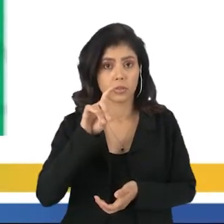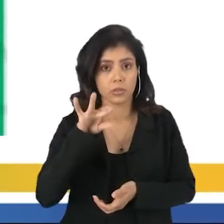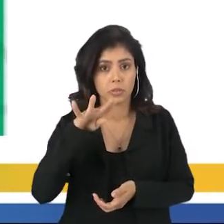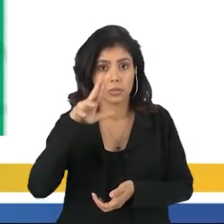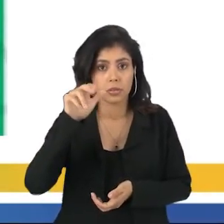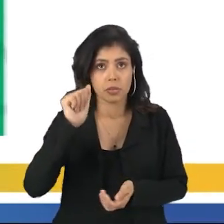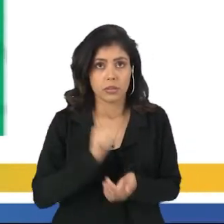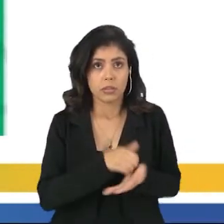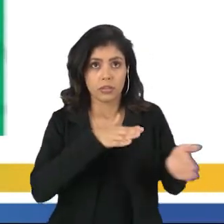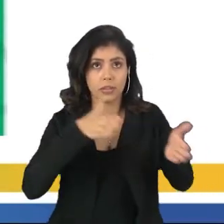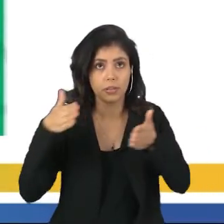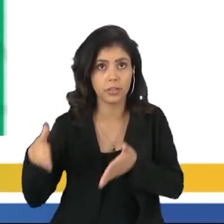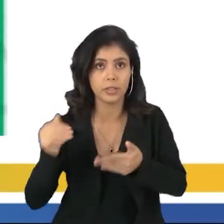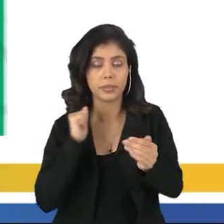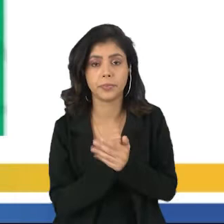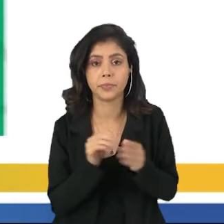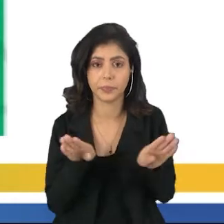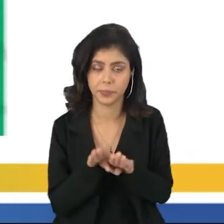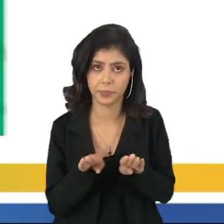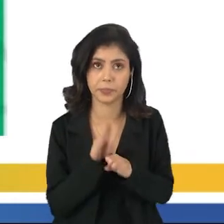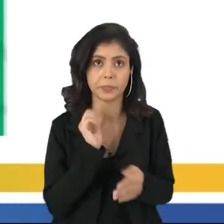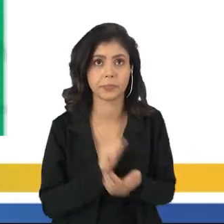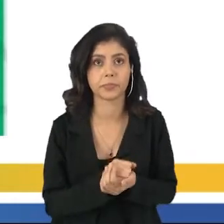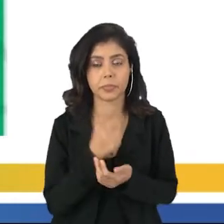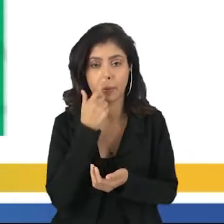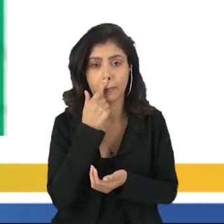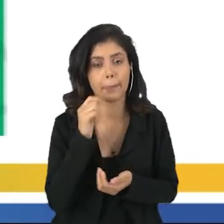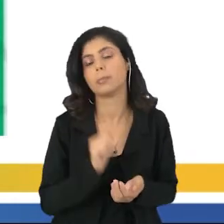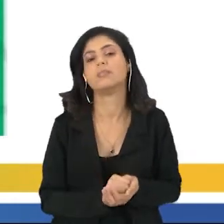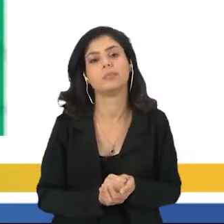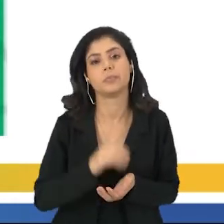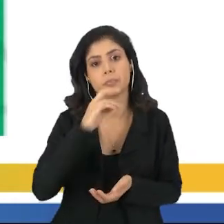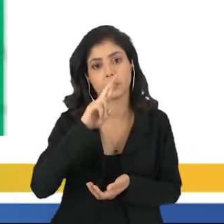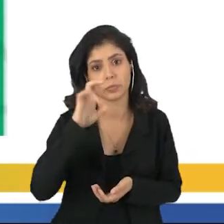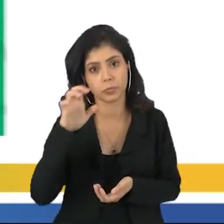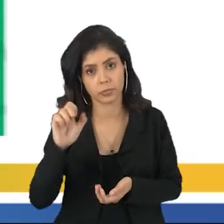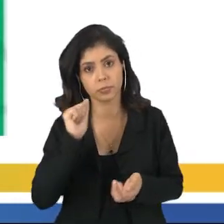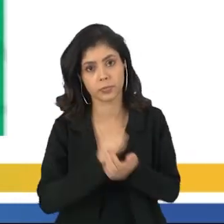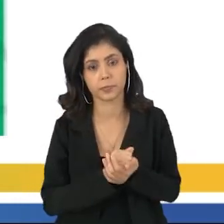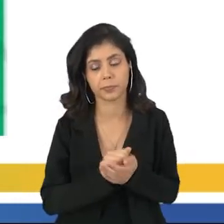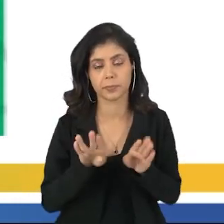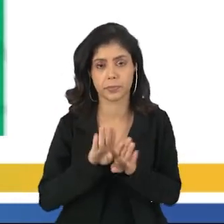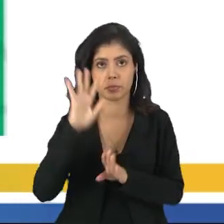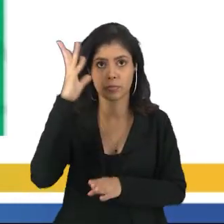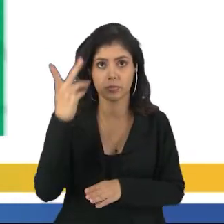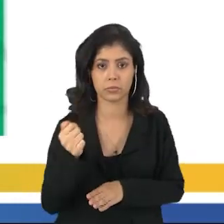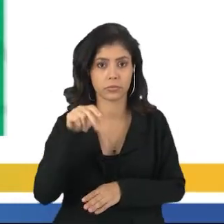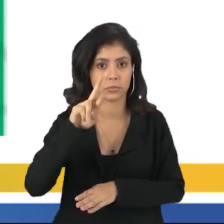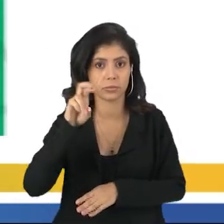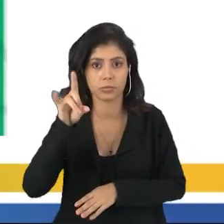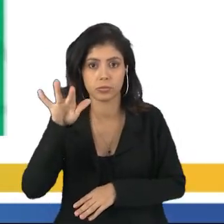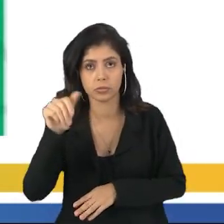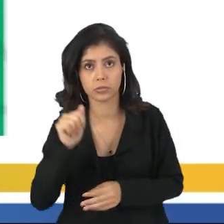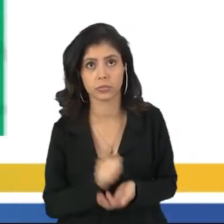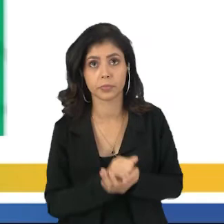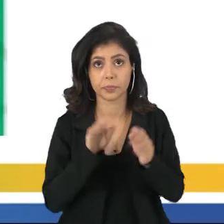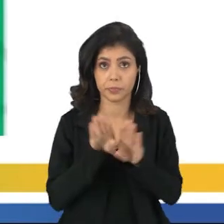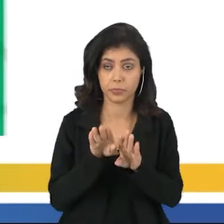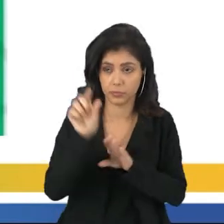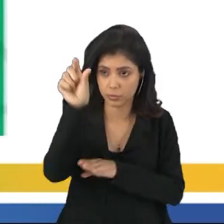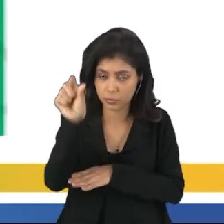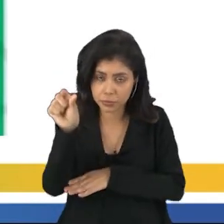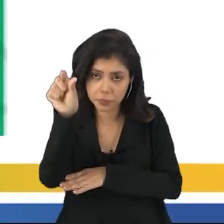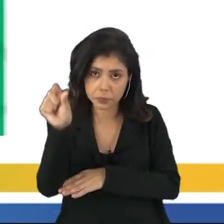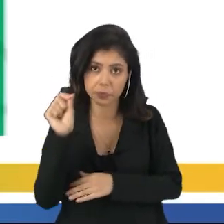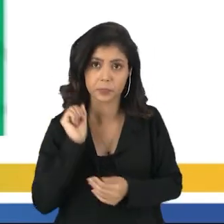Médio, uma parte também na parte oeste do continente africano, Madagascar, e também aqui na